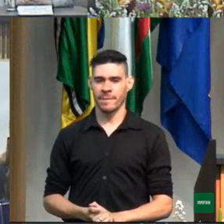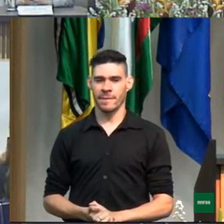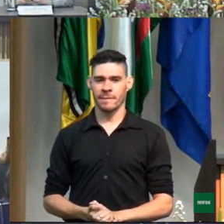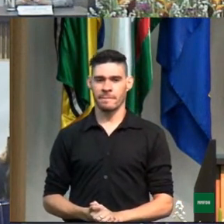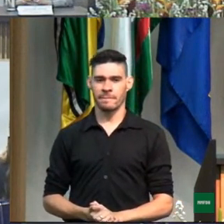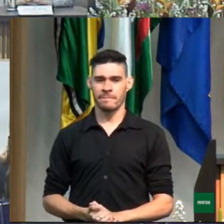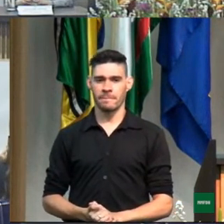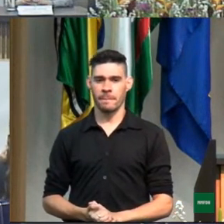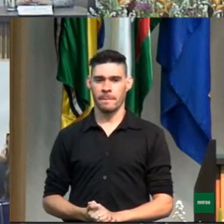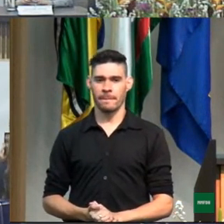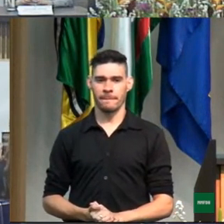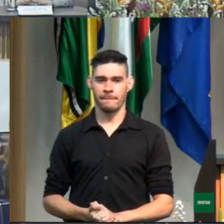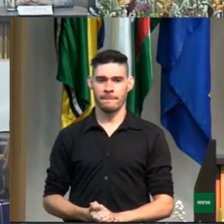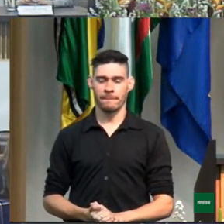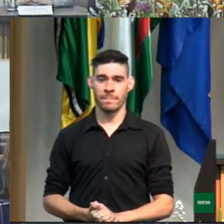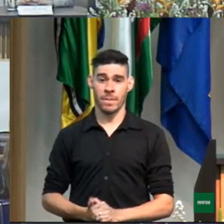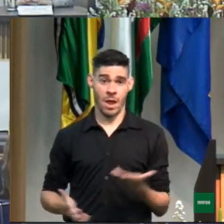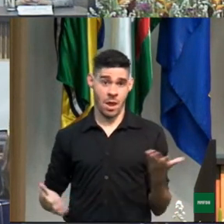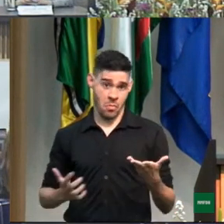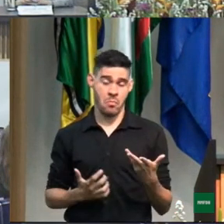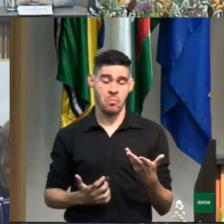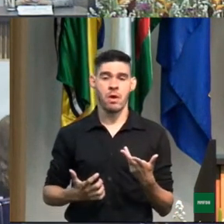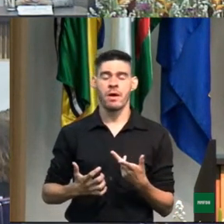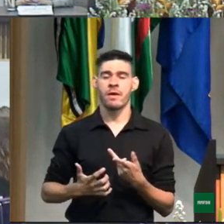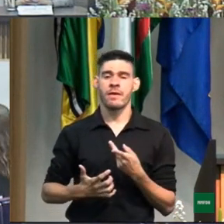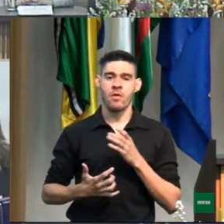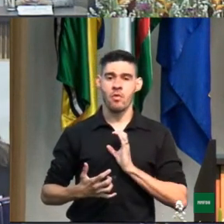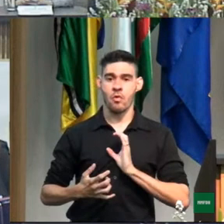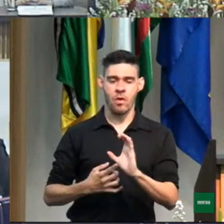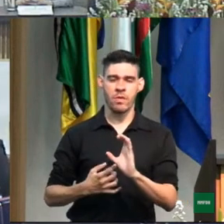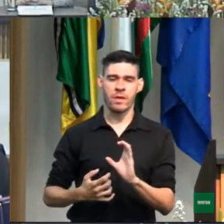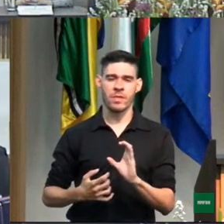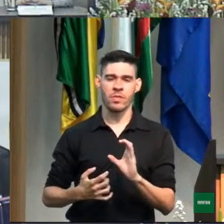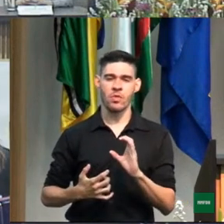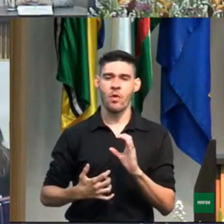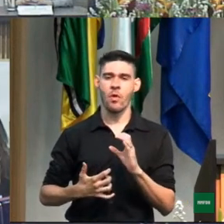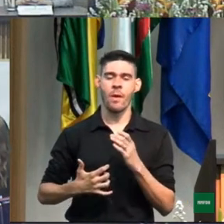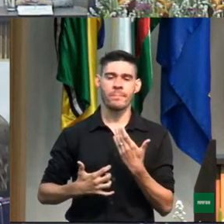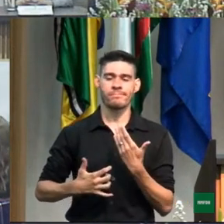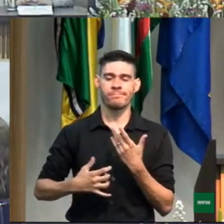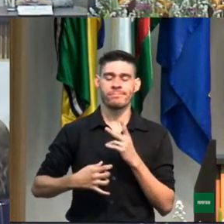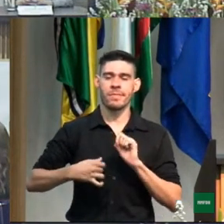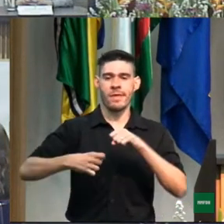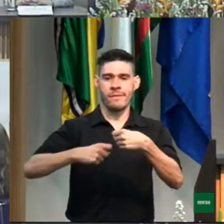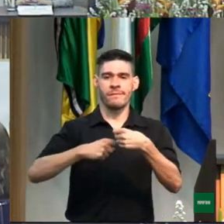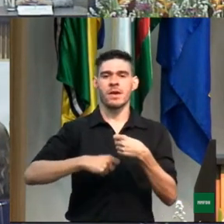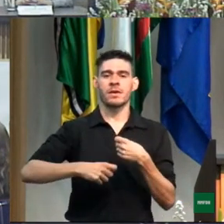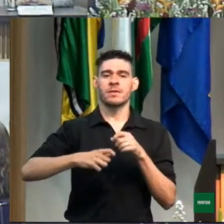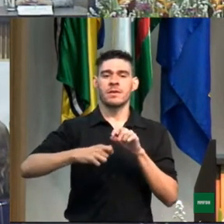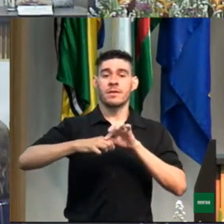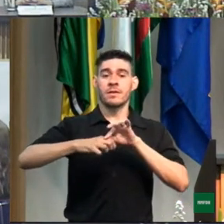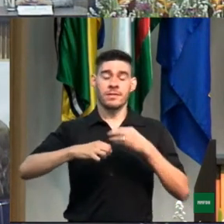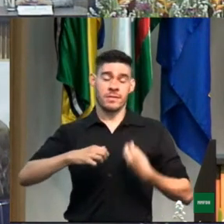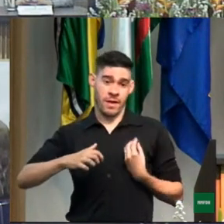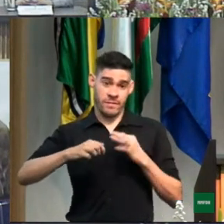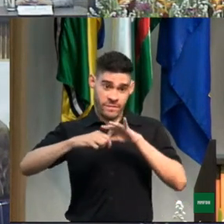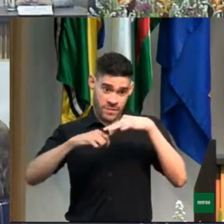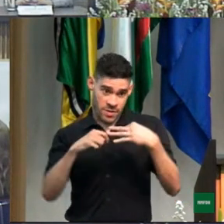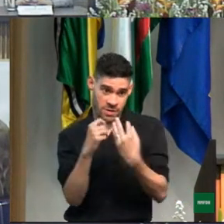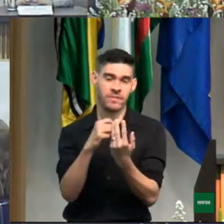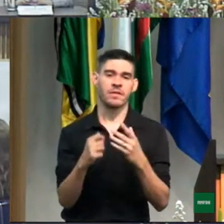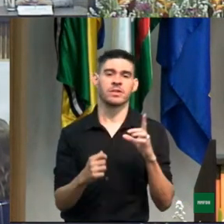Com a palavra, o coordenador da Frente Parlamentar em Defesa da Vida e da Família, deputado federal Diego Garcia.